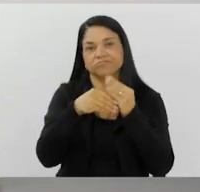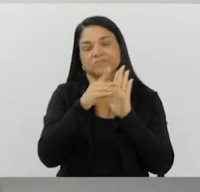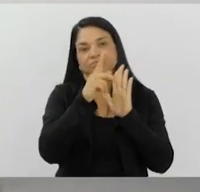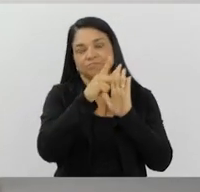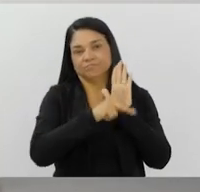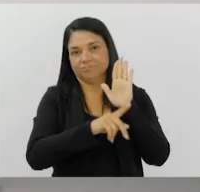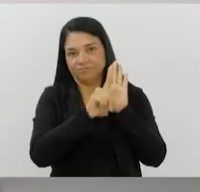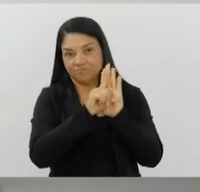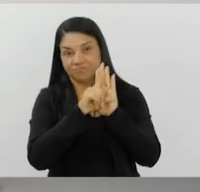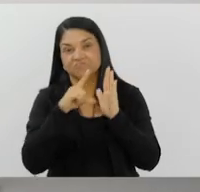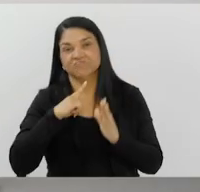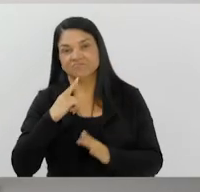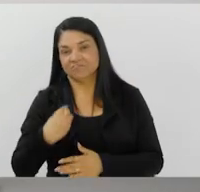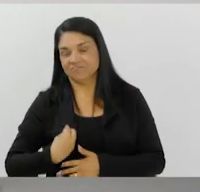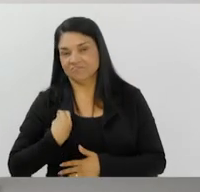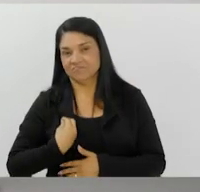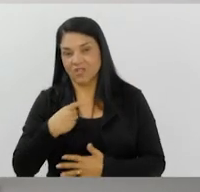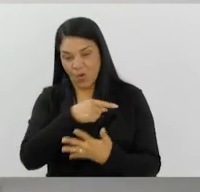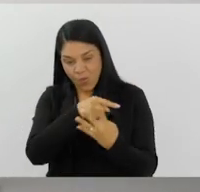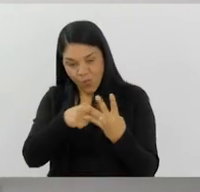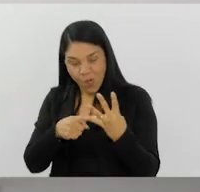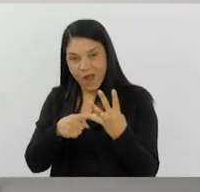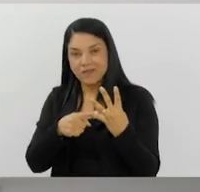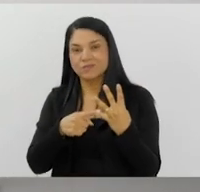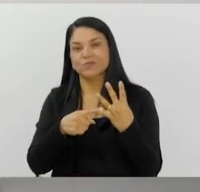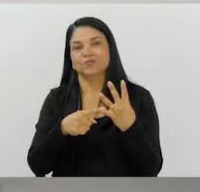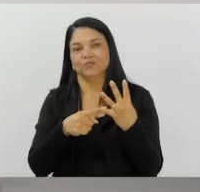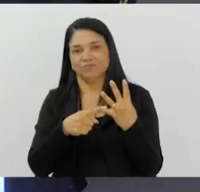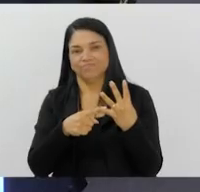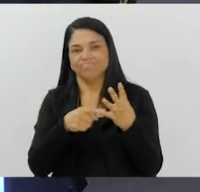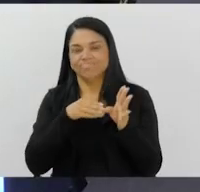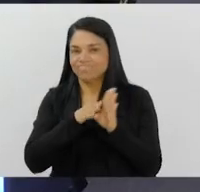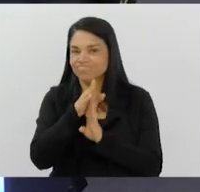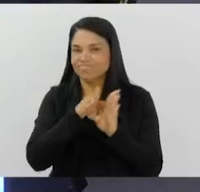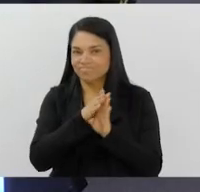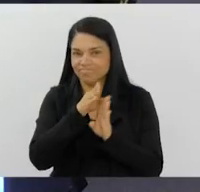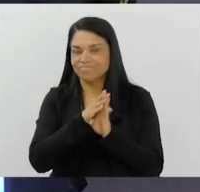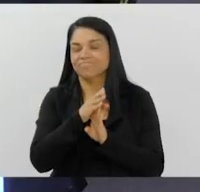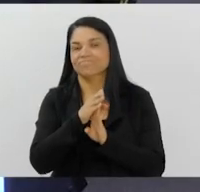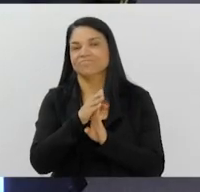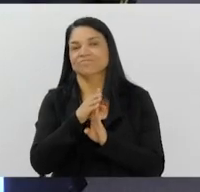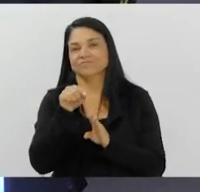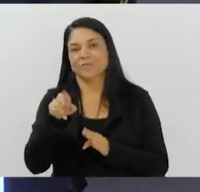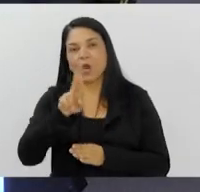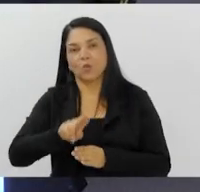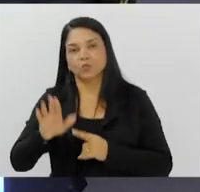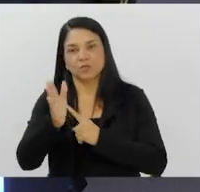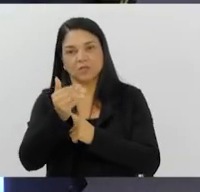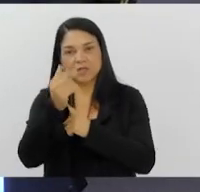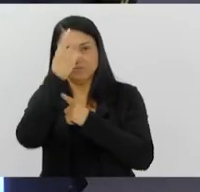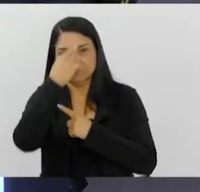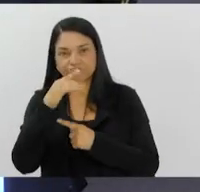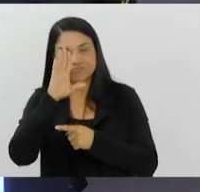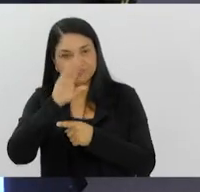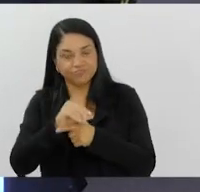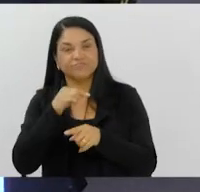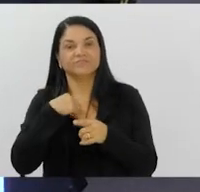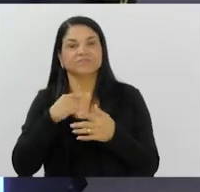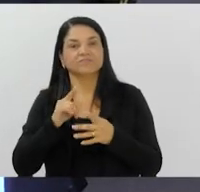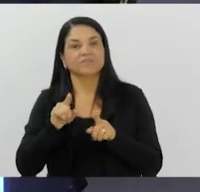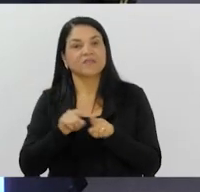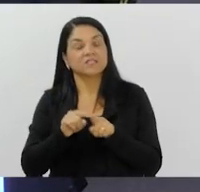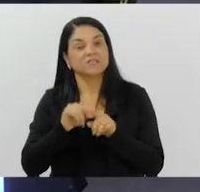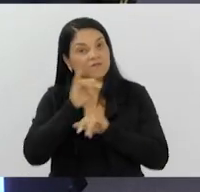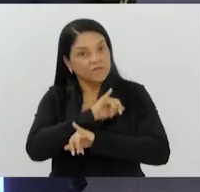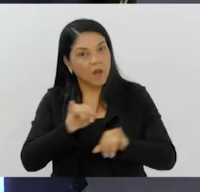mostrando que existem quatro recomendações básicas para usos de reconhecimento facial mesma coisa né publicização da sua eficiência dizer